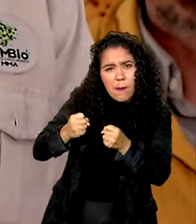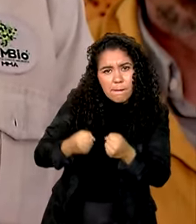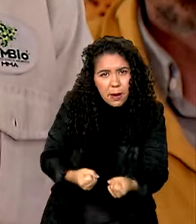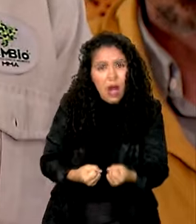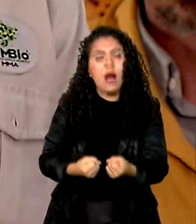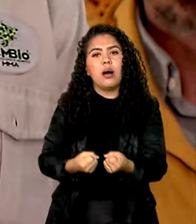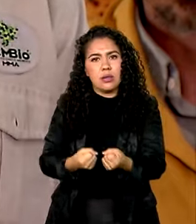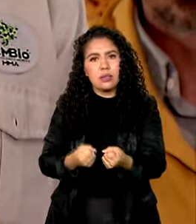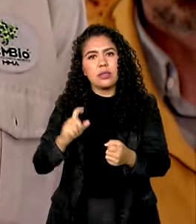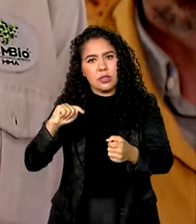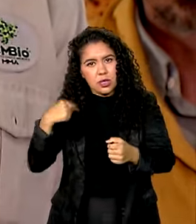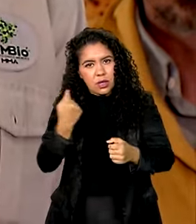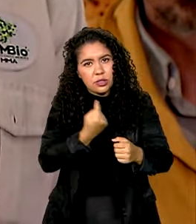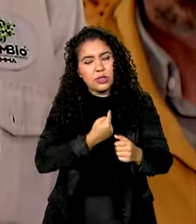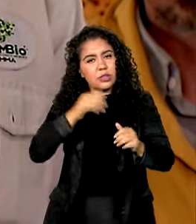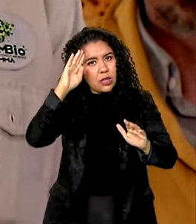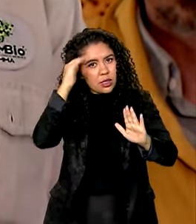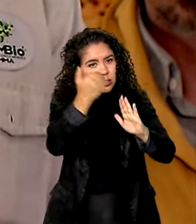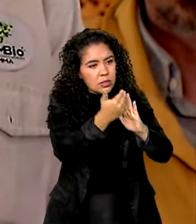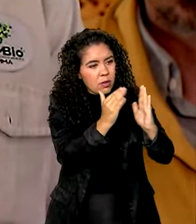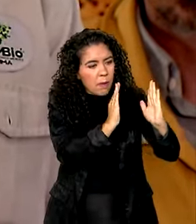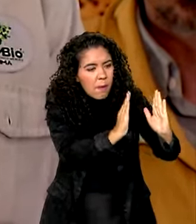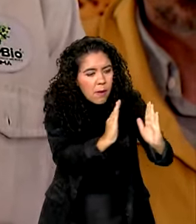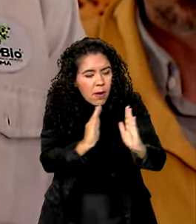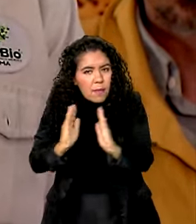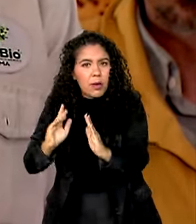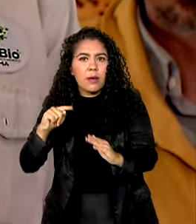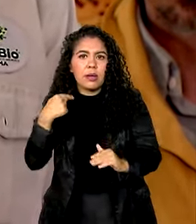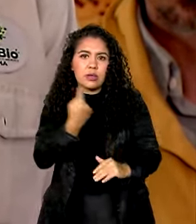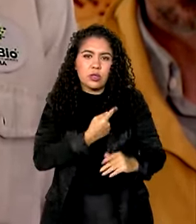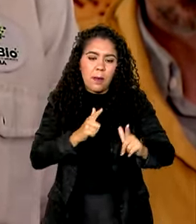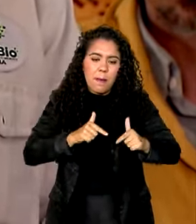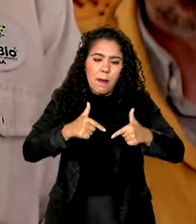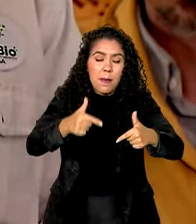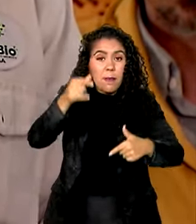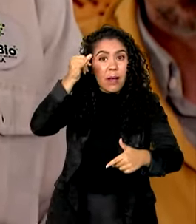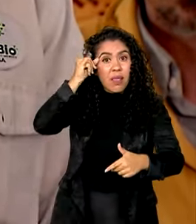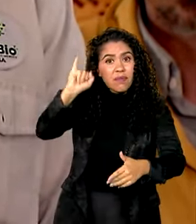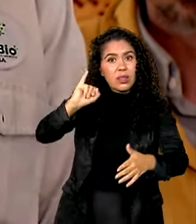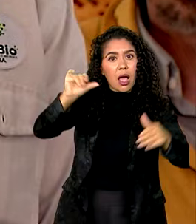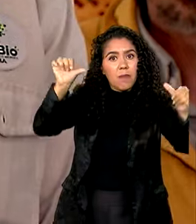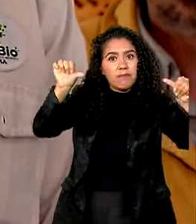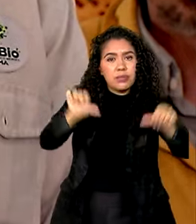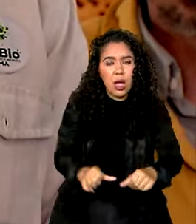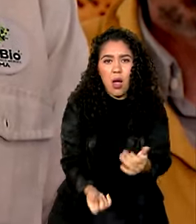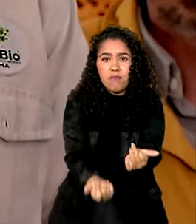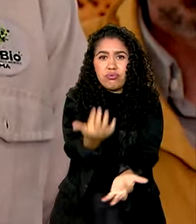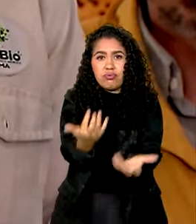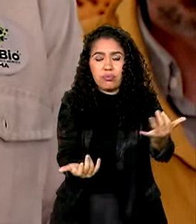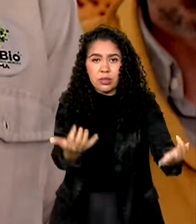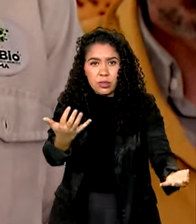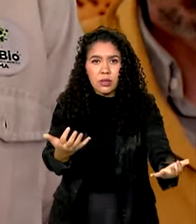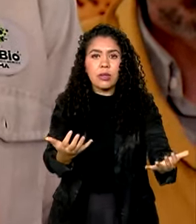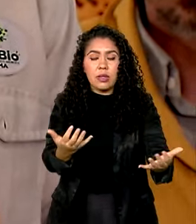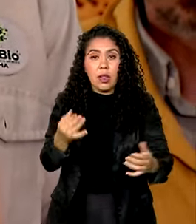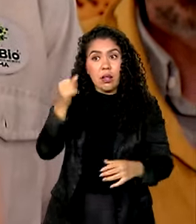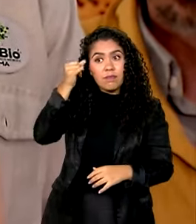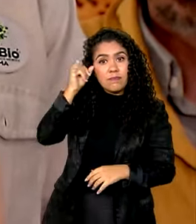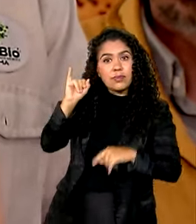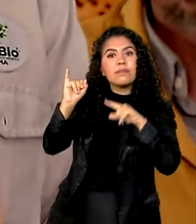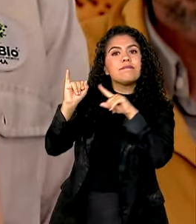de um cronograma para que tenhamos uma ação preventiva, por entendermos que o custo de prevenir